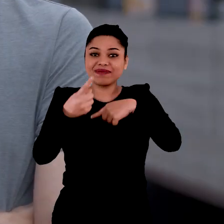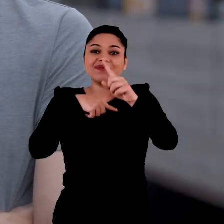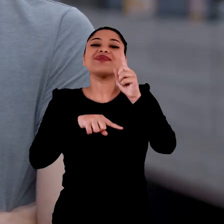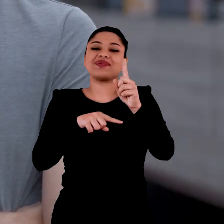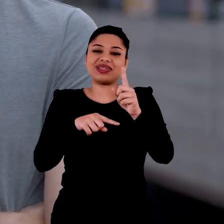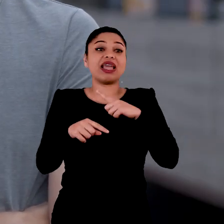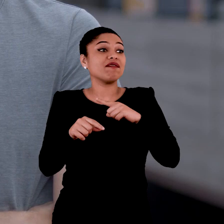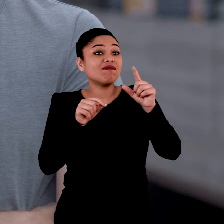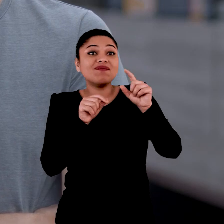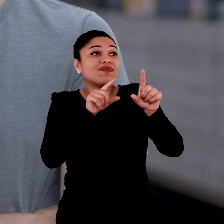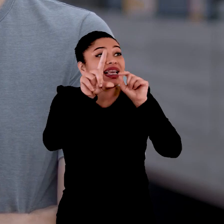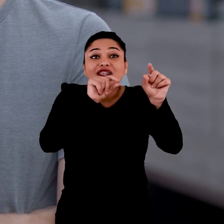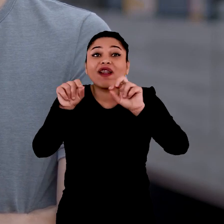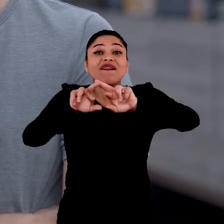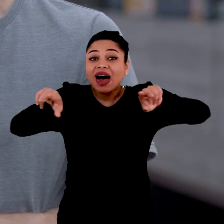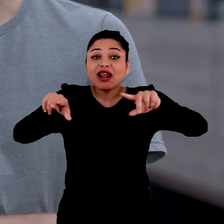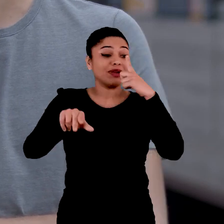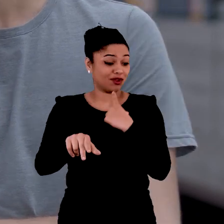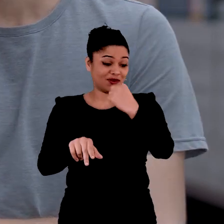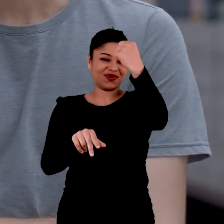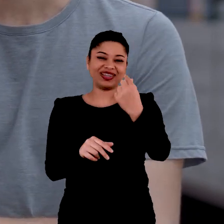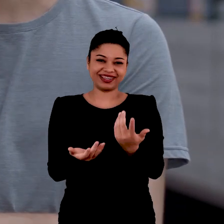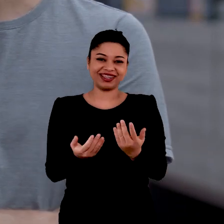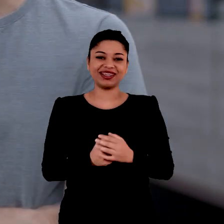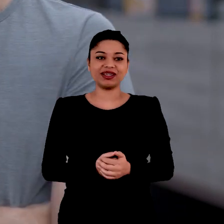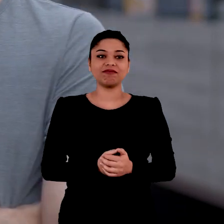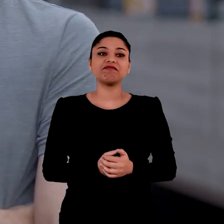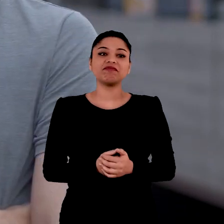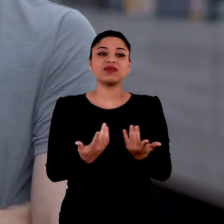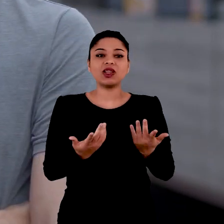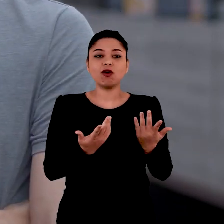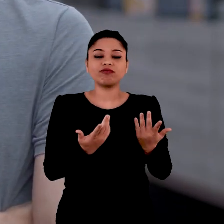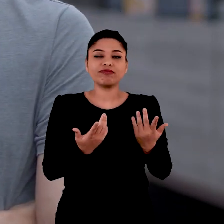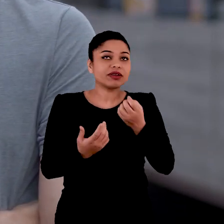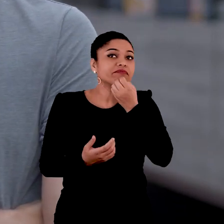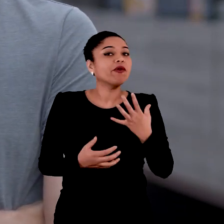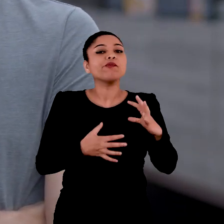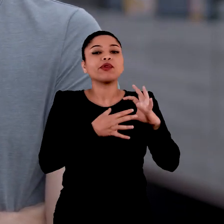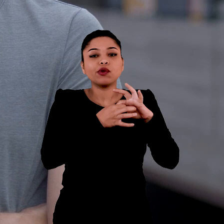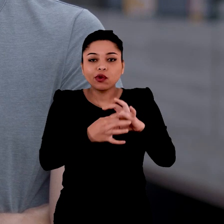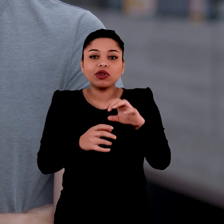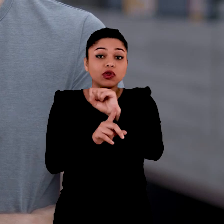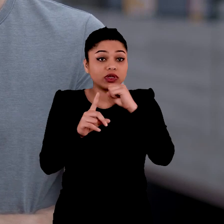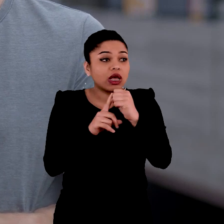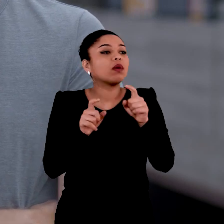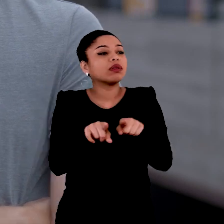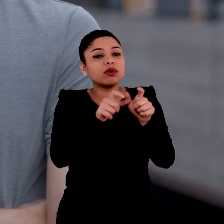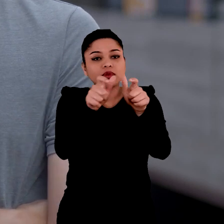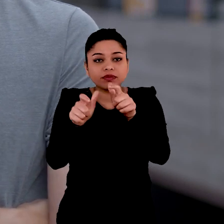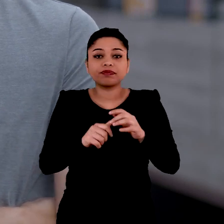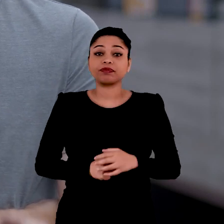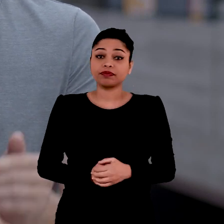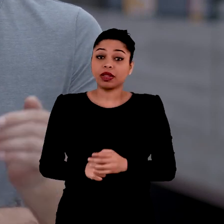na premiação Tomiotaque é especialmente importante e a gente fica muito feliz com isso, porque a gente tem premiações locais.